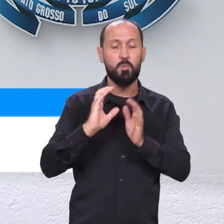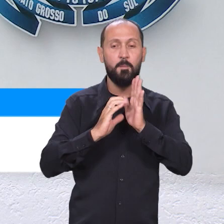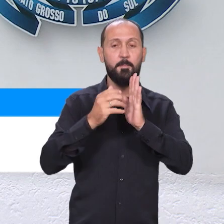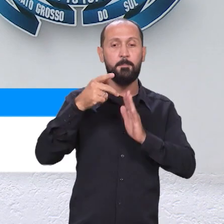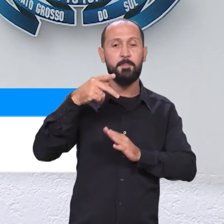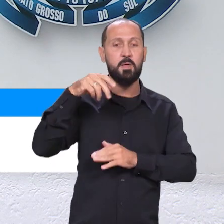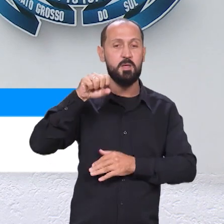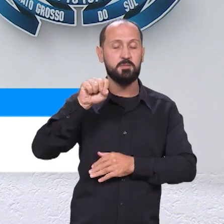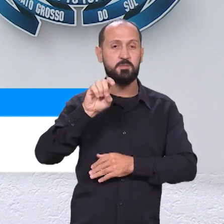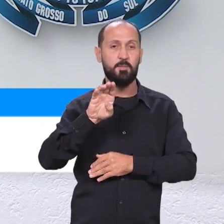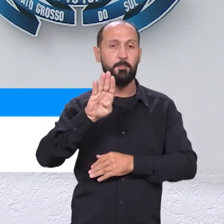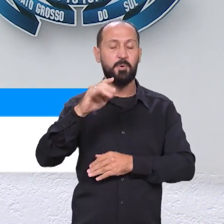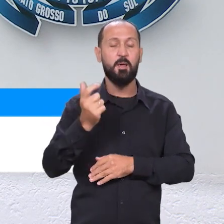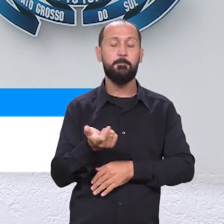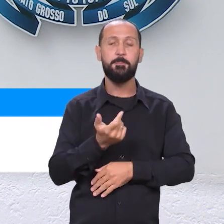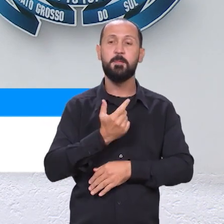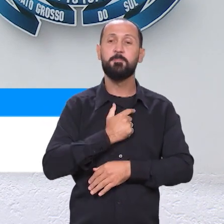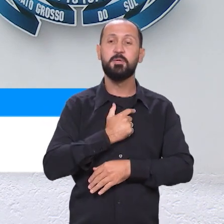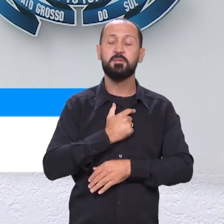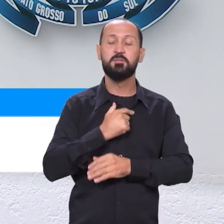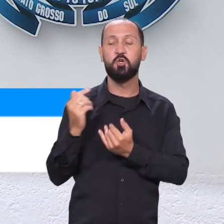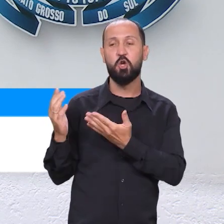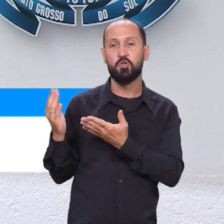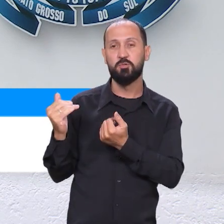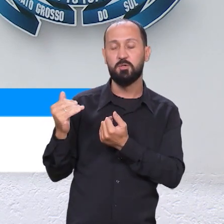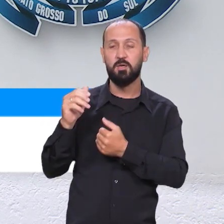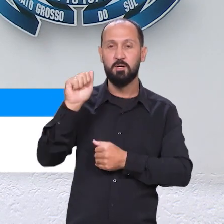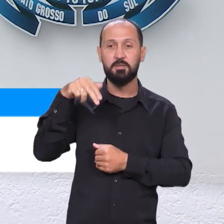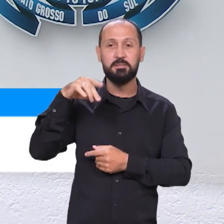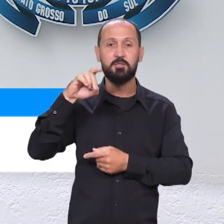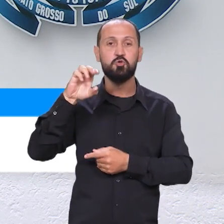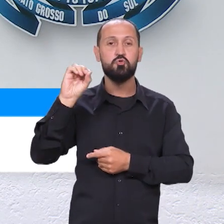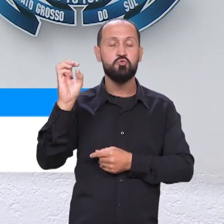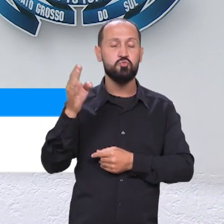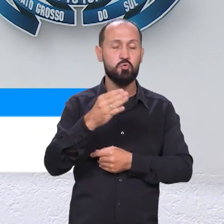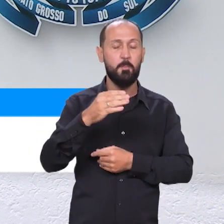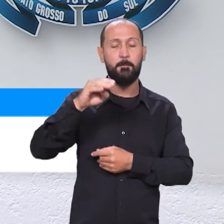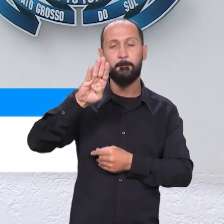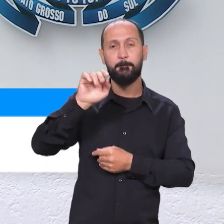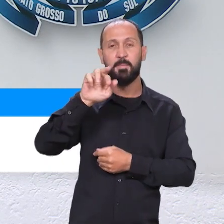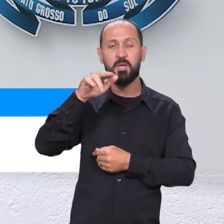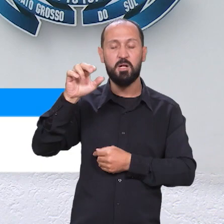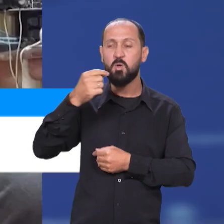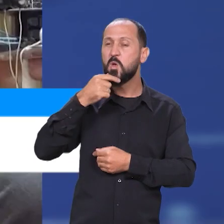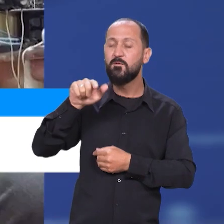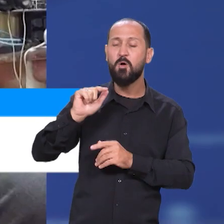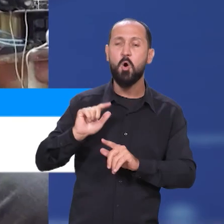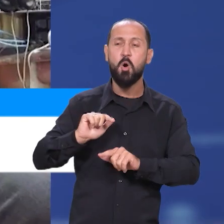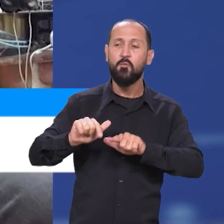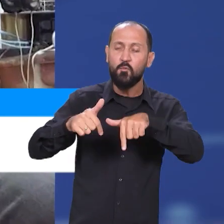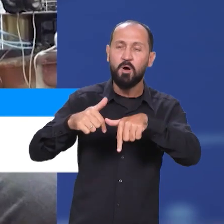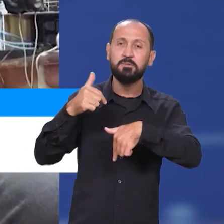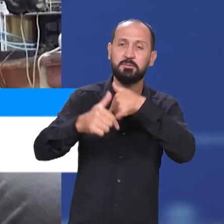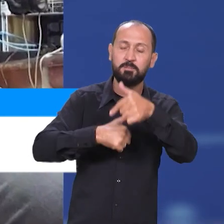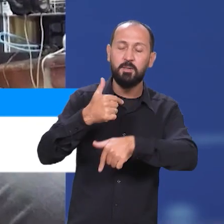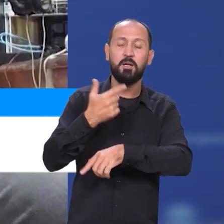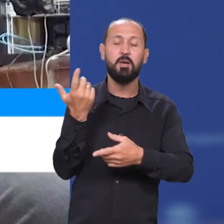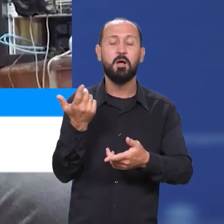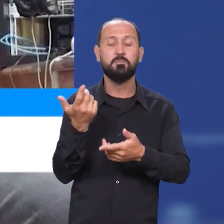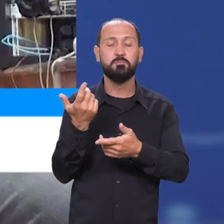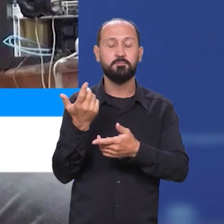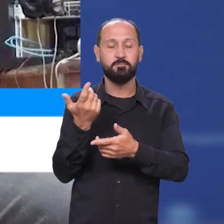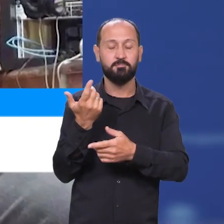João Mato Grosso, ambos do PSDB, que denomina a medalha de mérito da juventude Anderson Barão. Anderson foi um